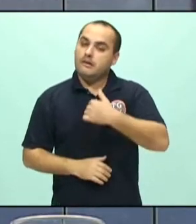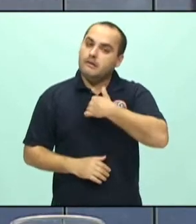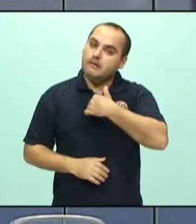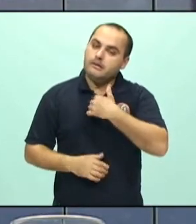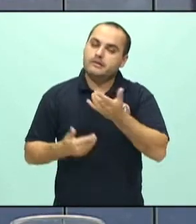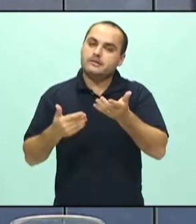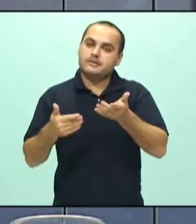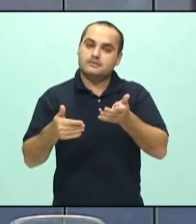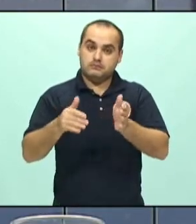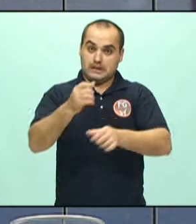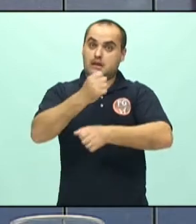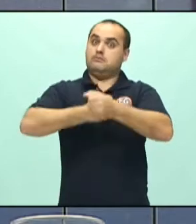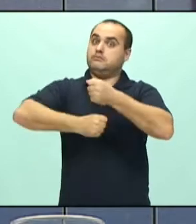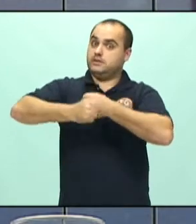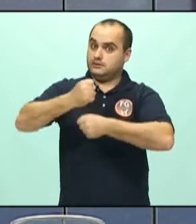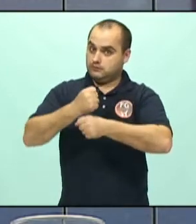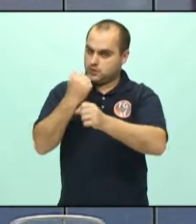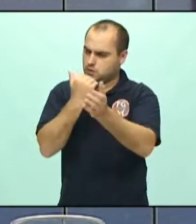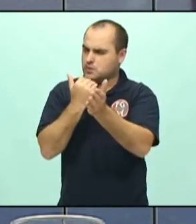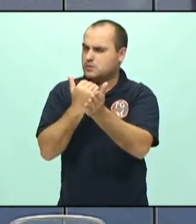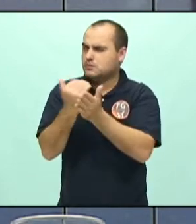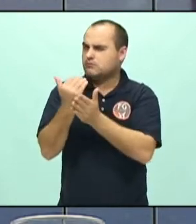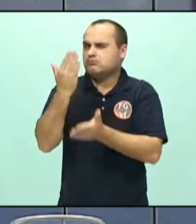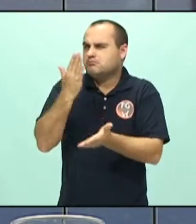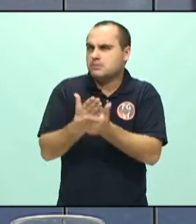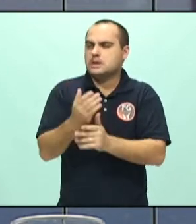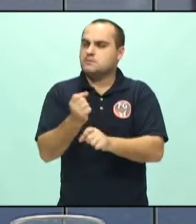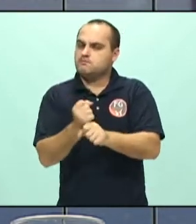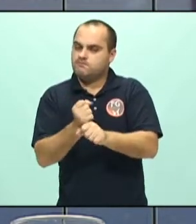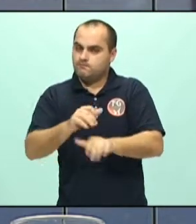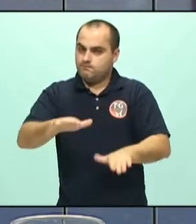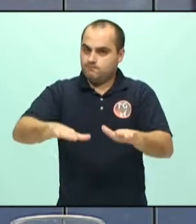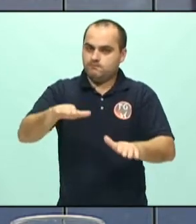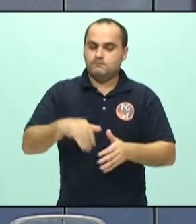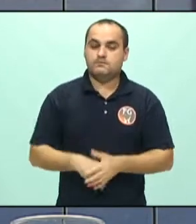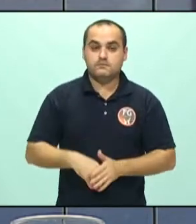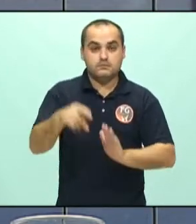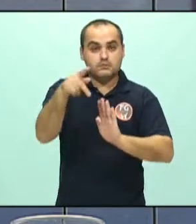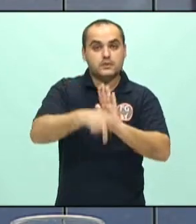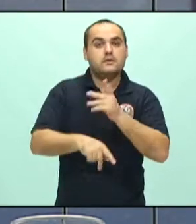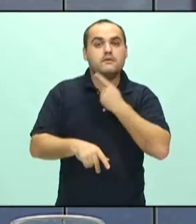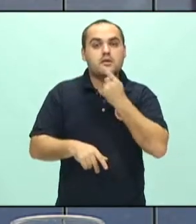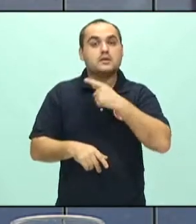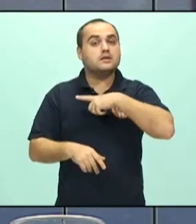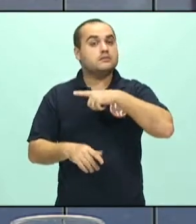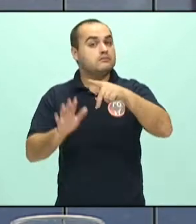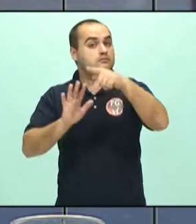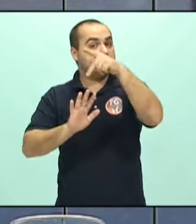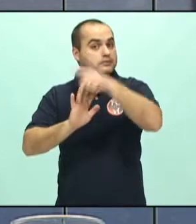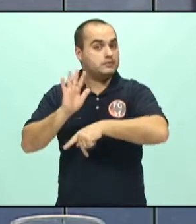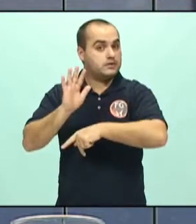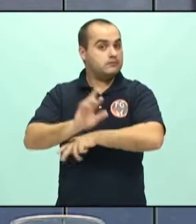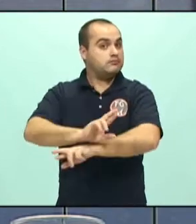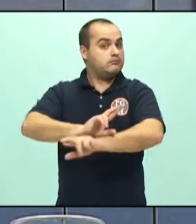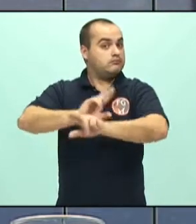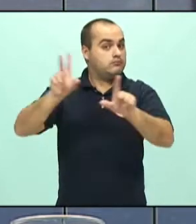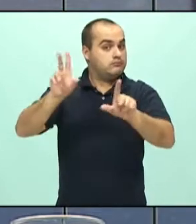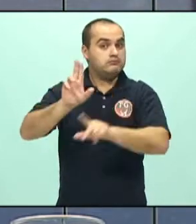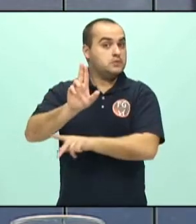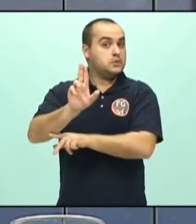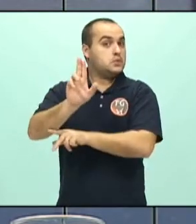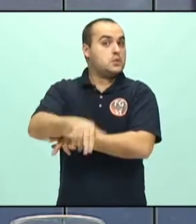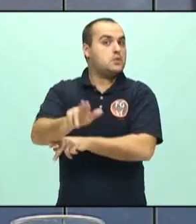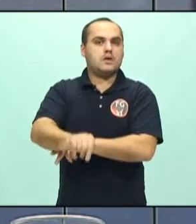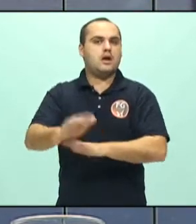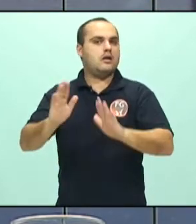professor, no ano passado, no meio do ano, ele falou que ele tinha um projeto diferente para a nossa turma, que nunca foi feito na